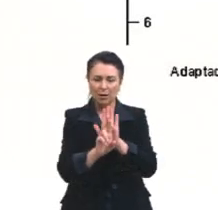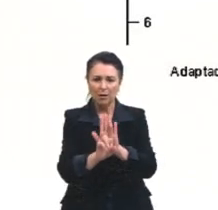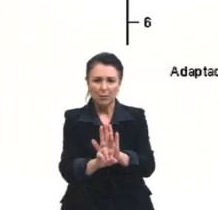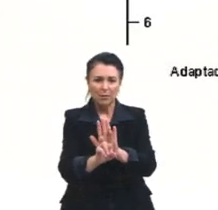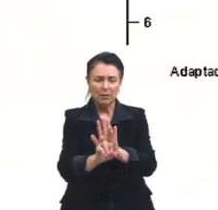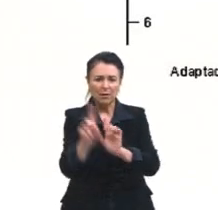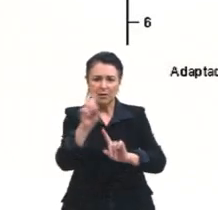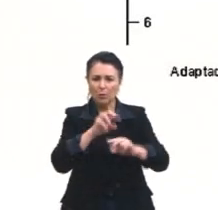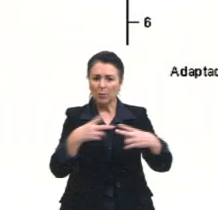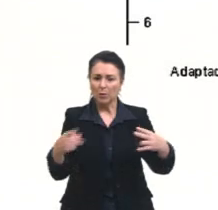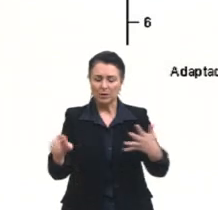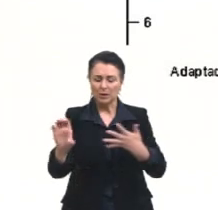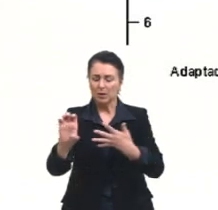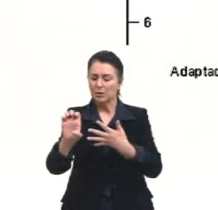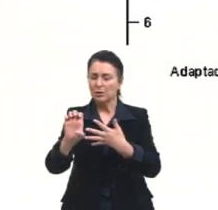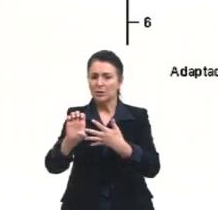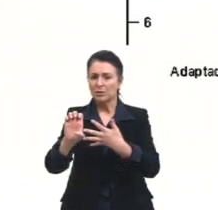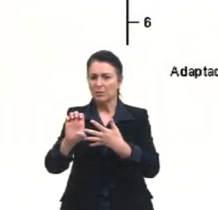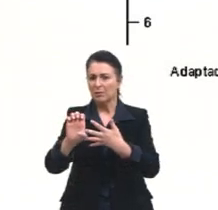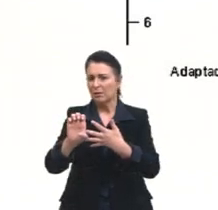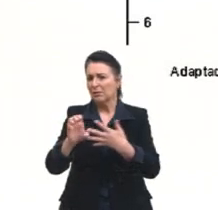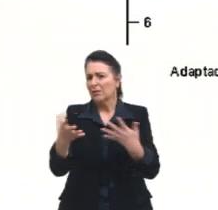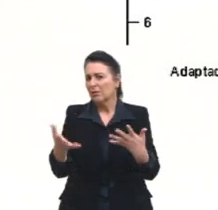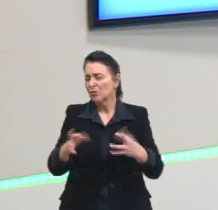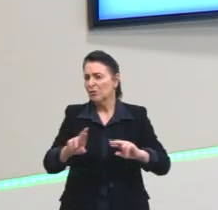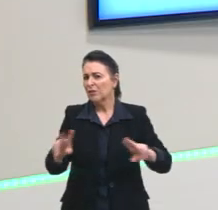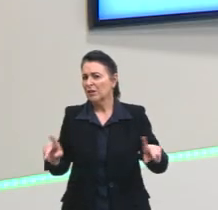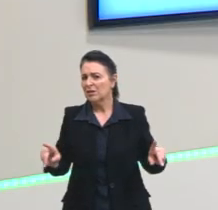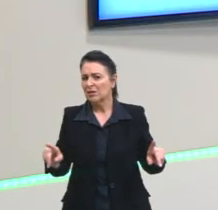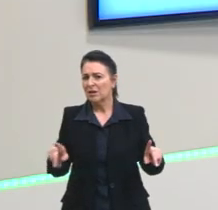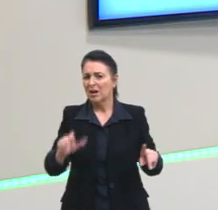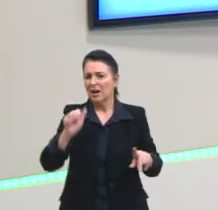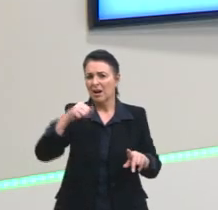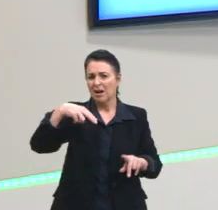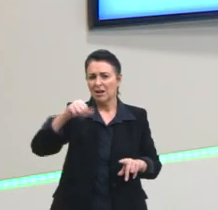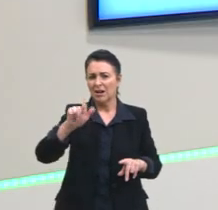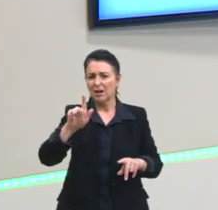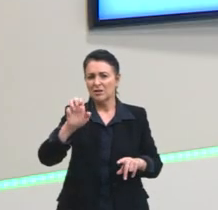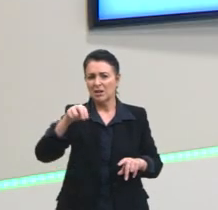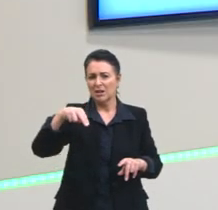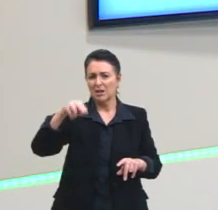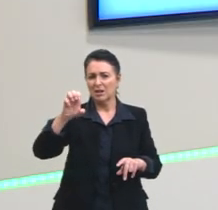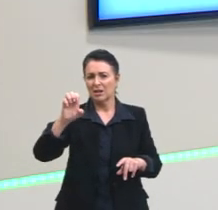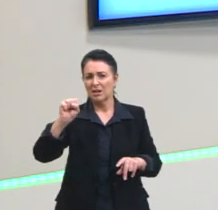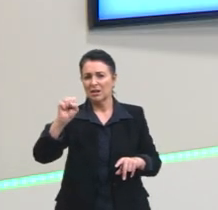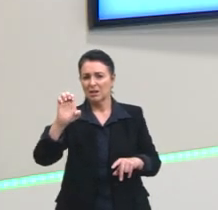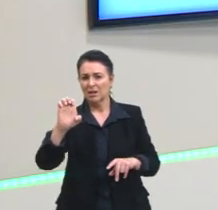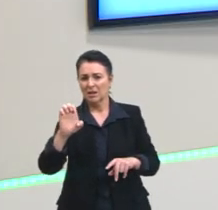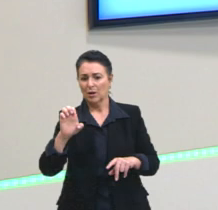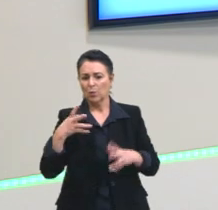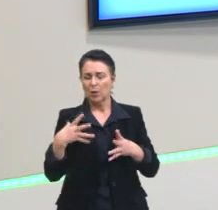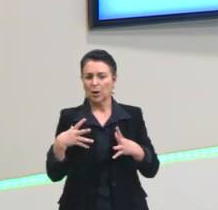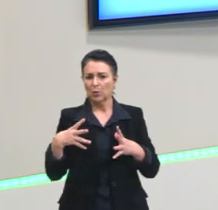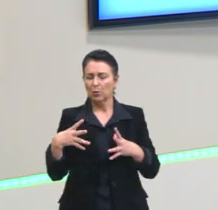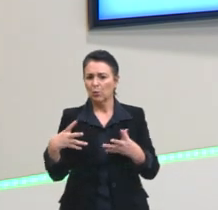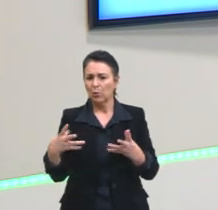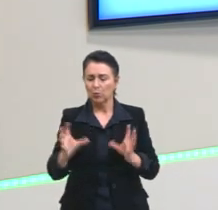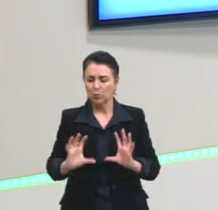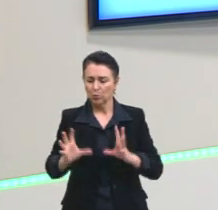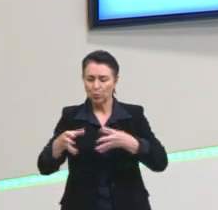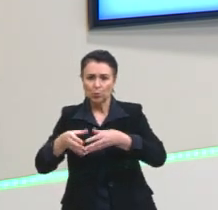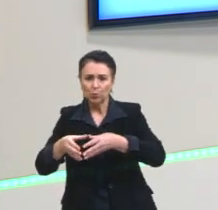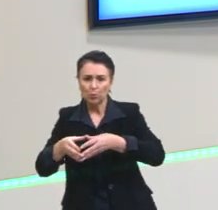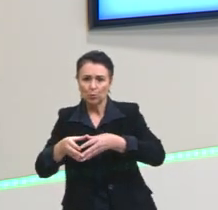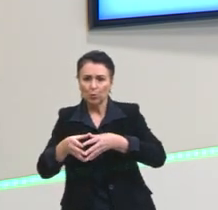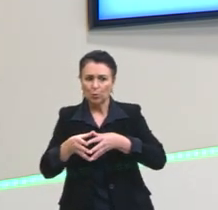de especiação por anagênese a gente anagênese quando uma população quando de